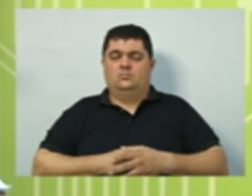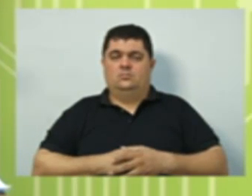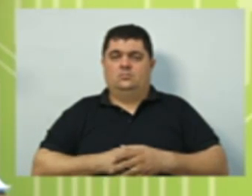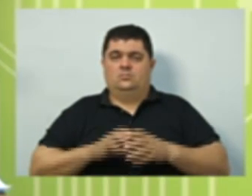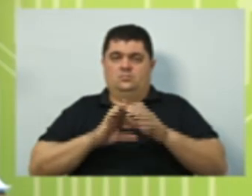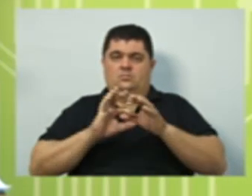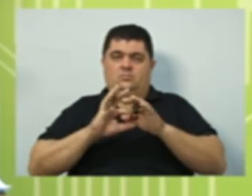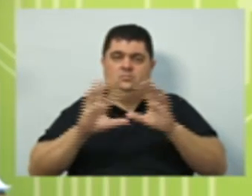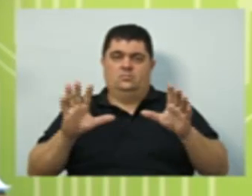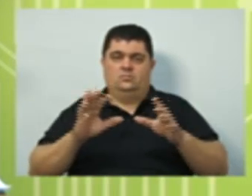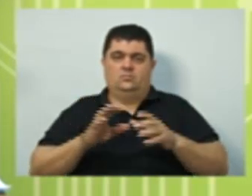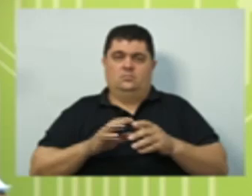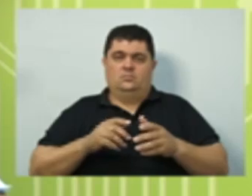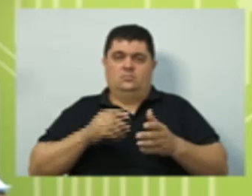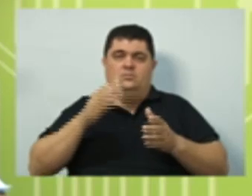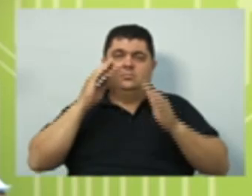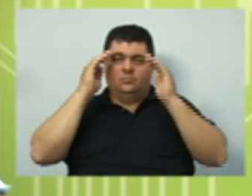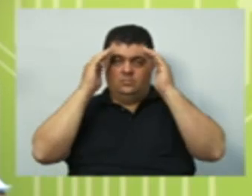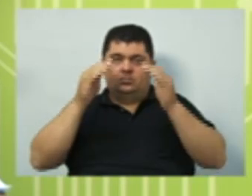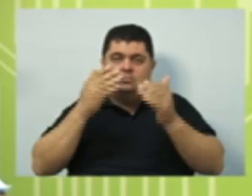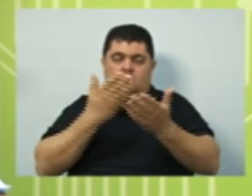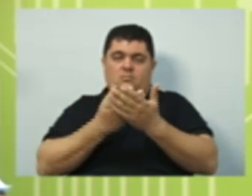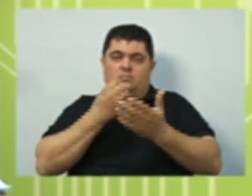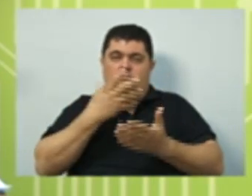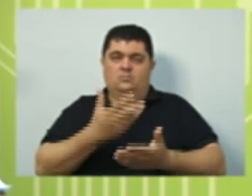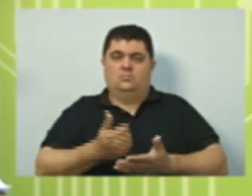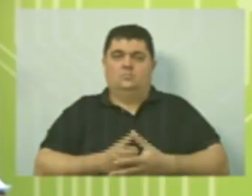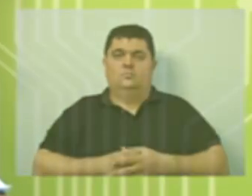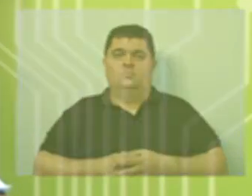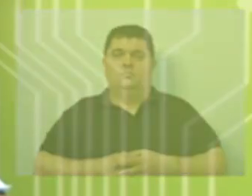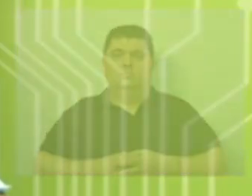livremente. Fique atento, bom estudo.